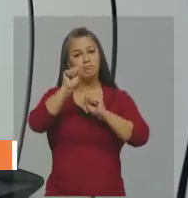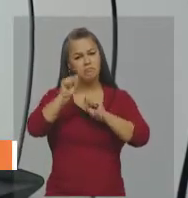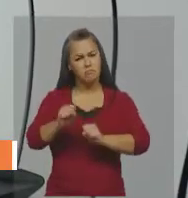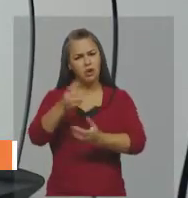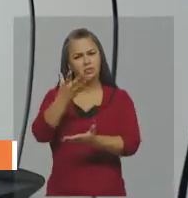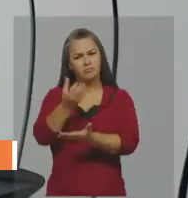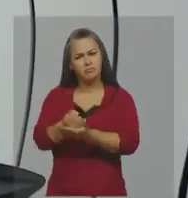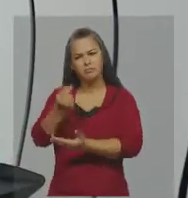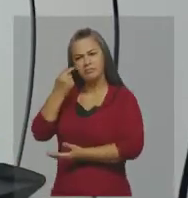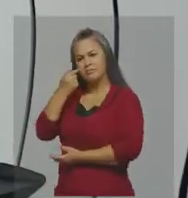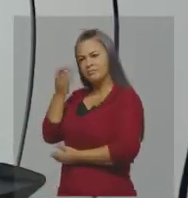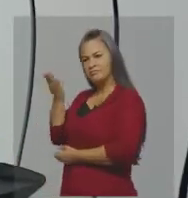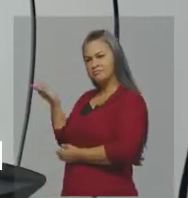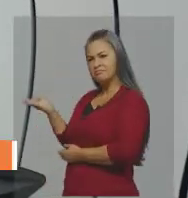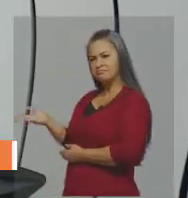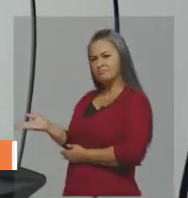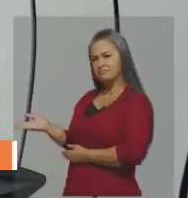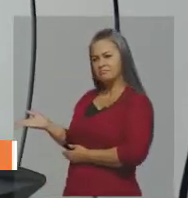site